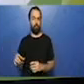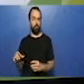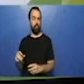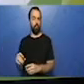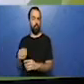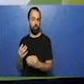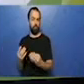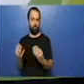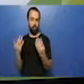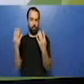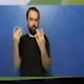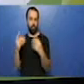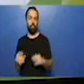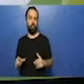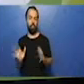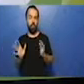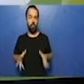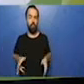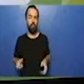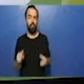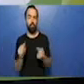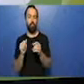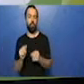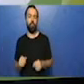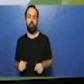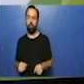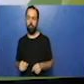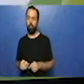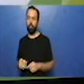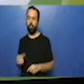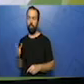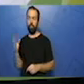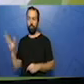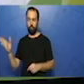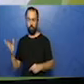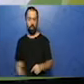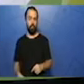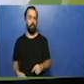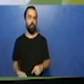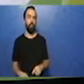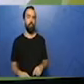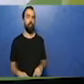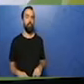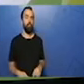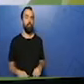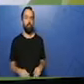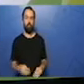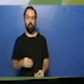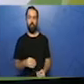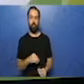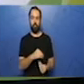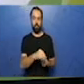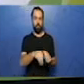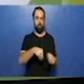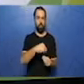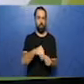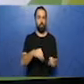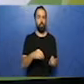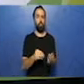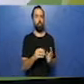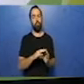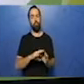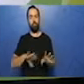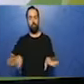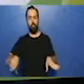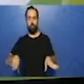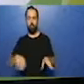aí, no caso, um processo de decantação. Aqui nós temos a separação de uma mistura de um sólido e um gás que